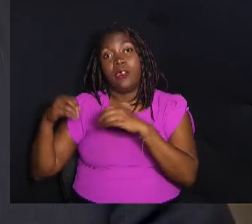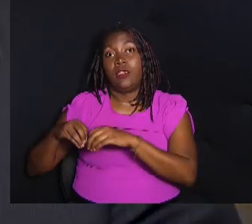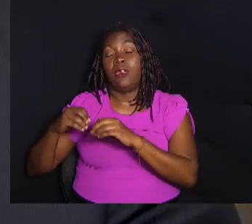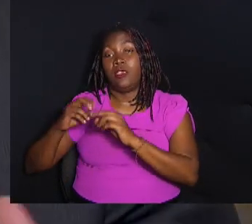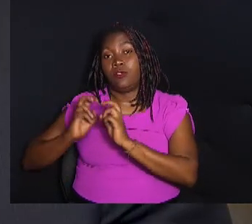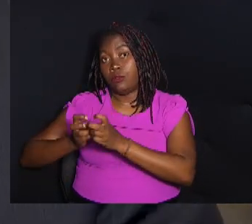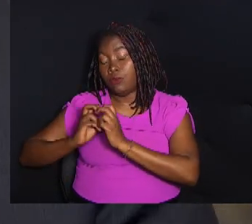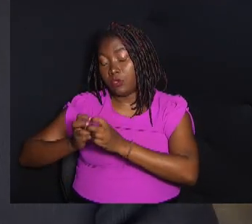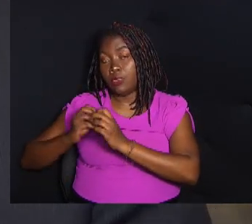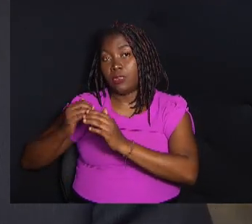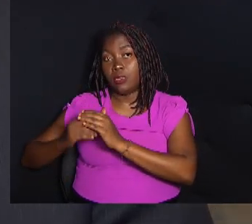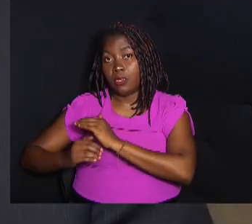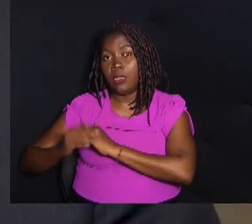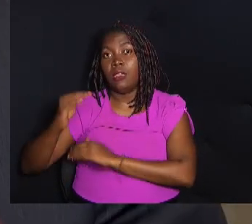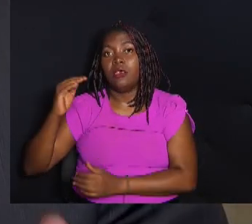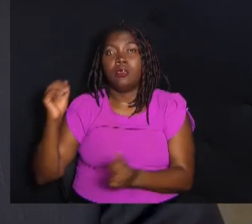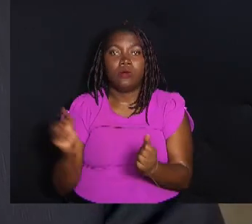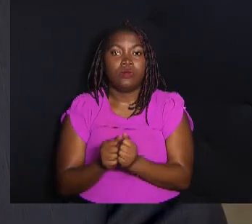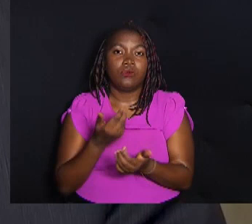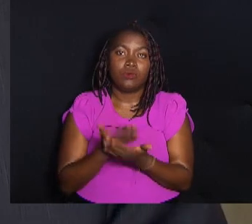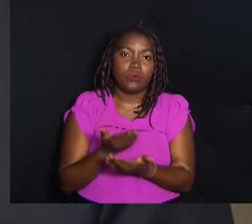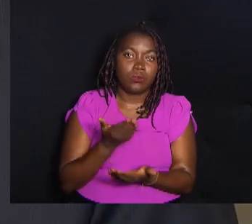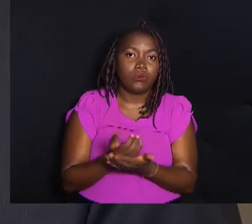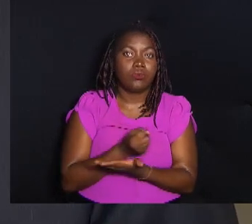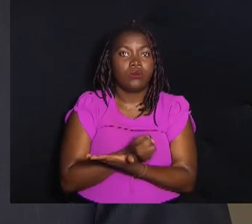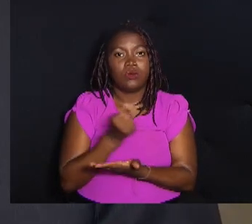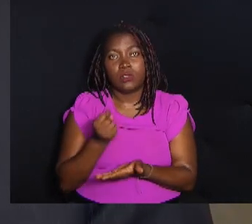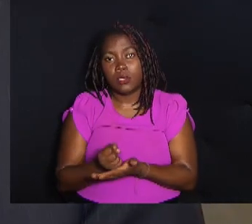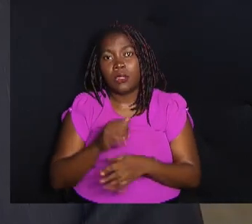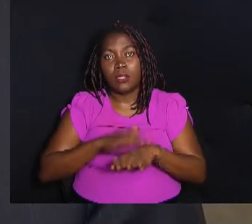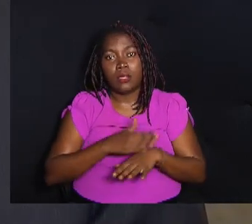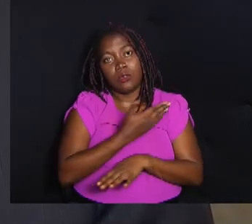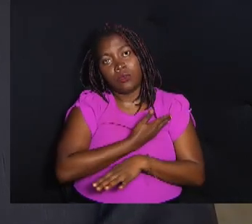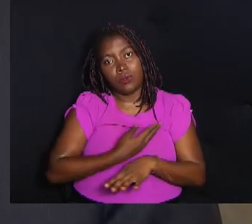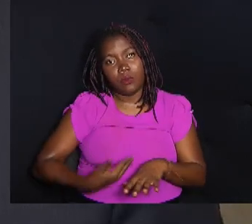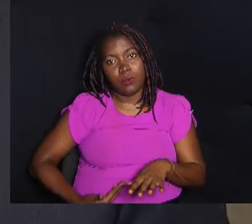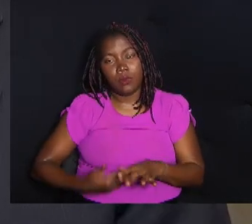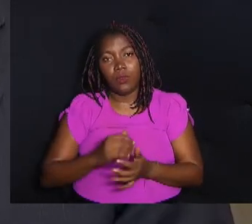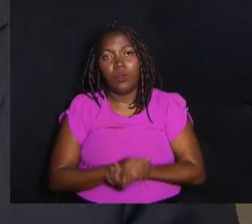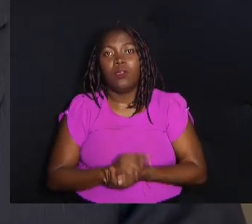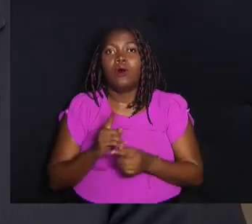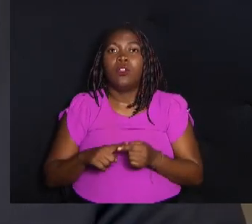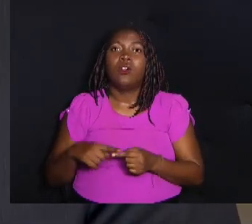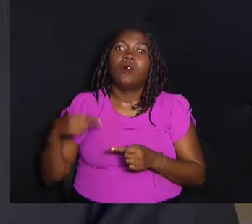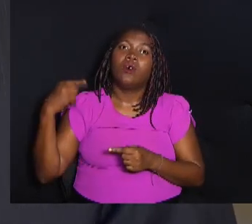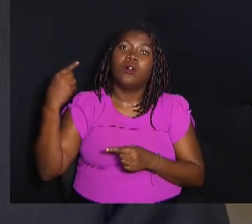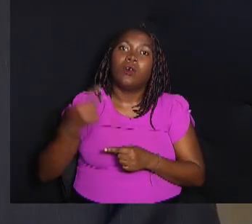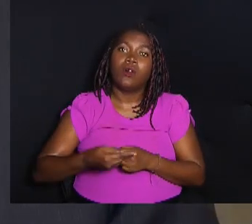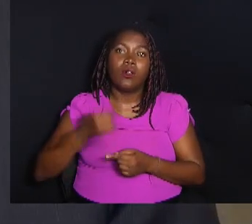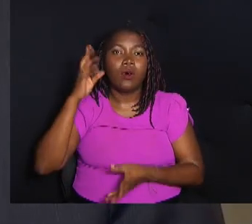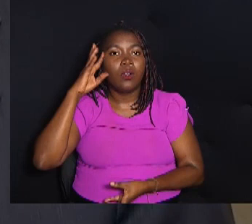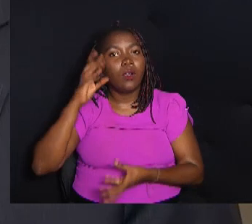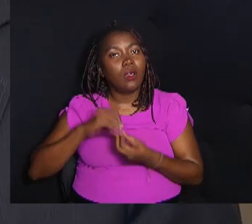Metropolitano com estudos Com licitação por parte do governador e posteriormente a definição